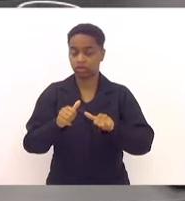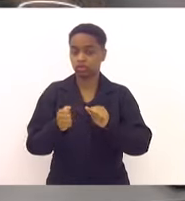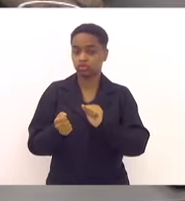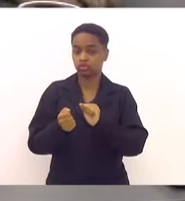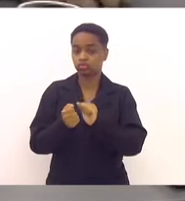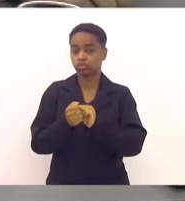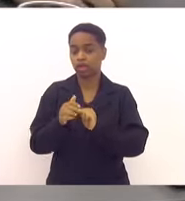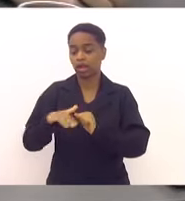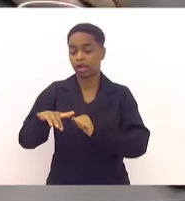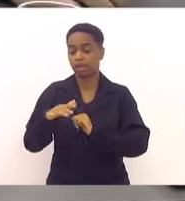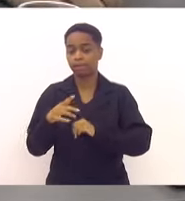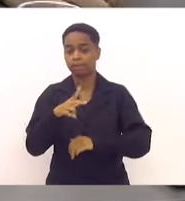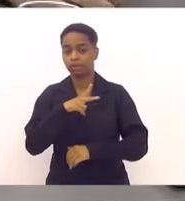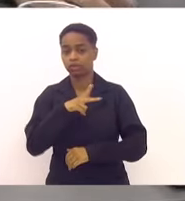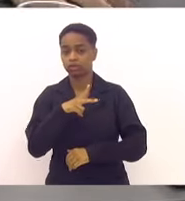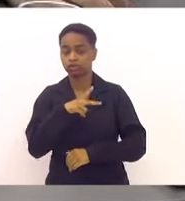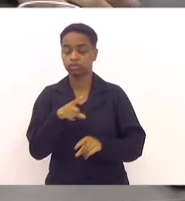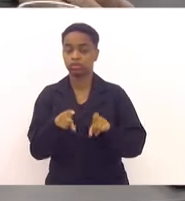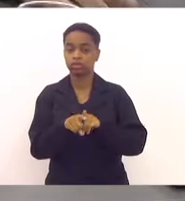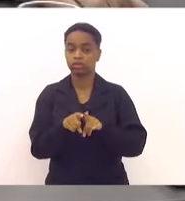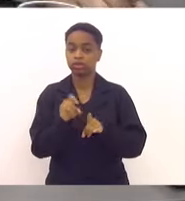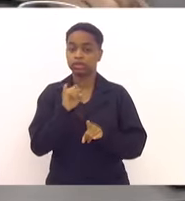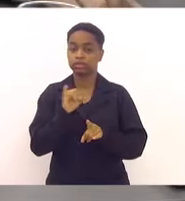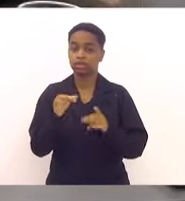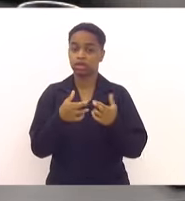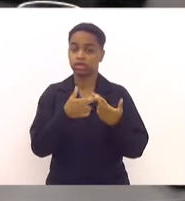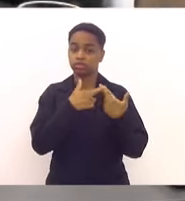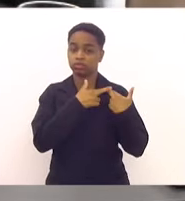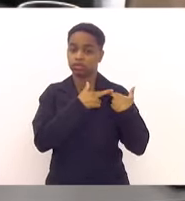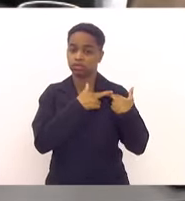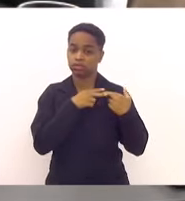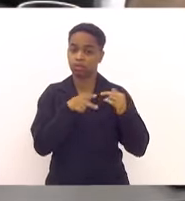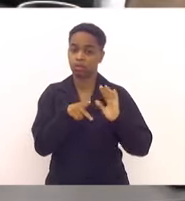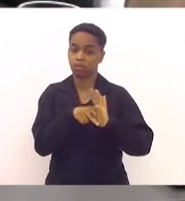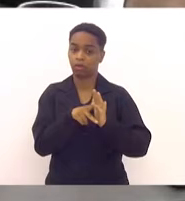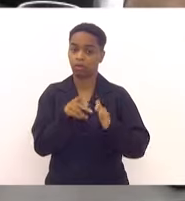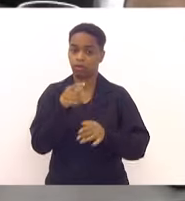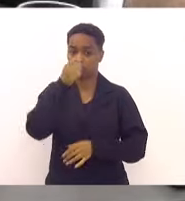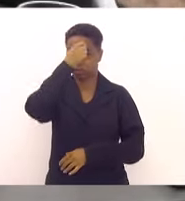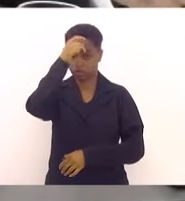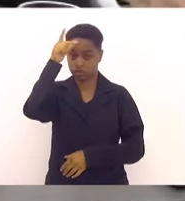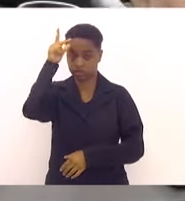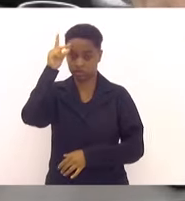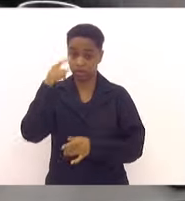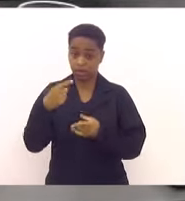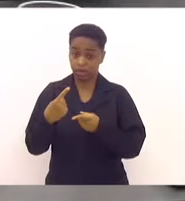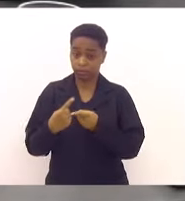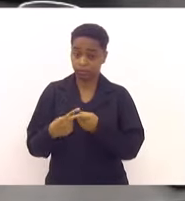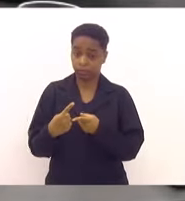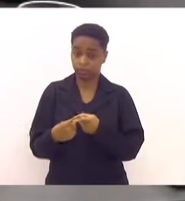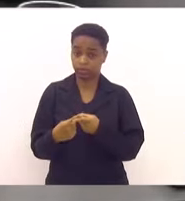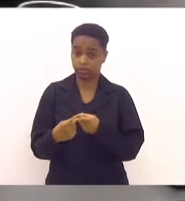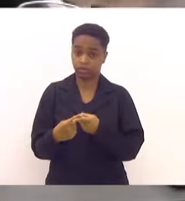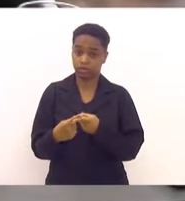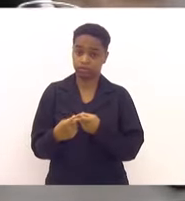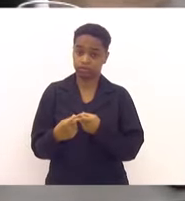privada e também com a questão da competência municipal. Então, como,